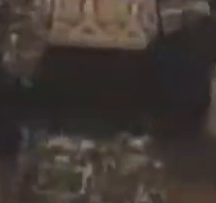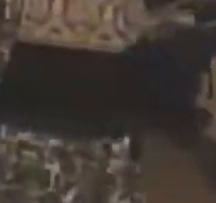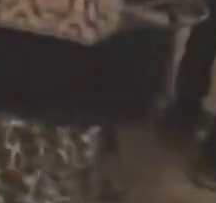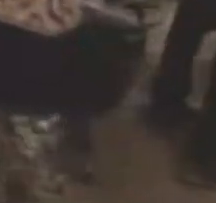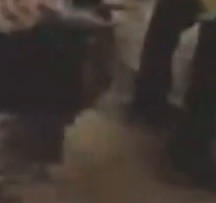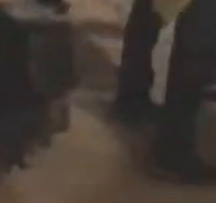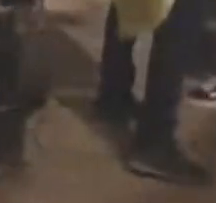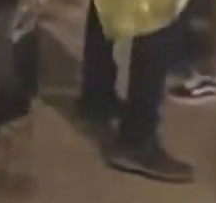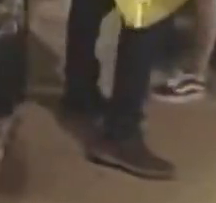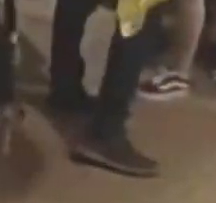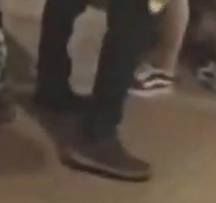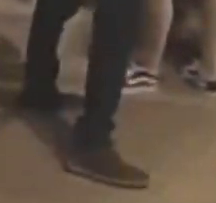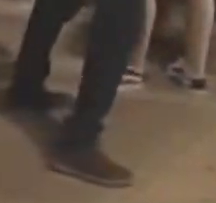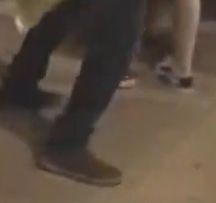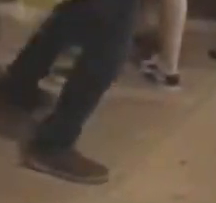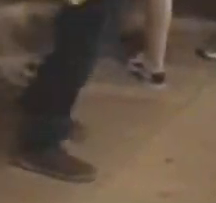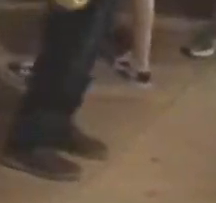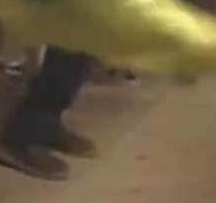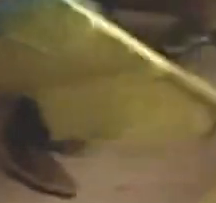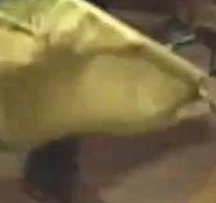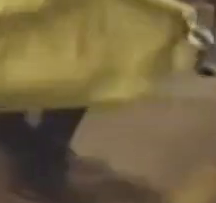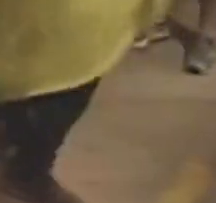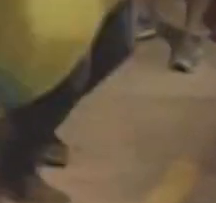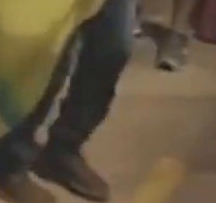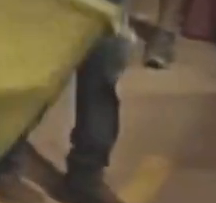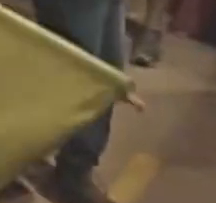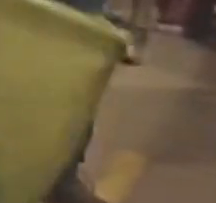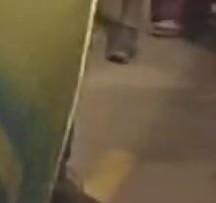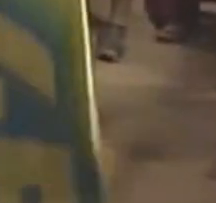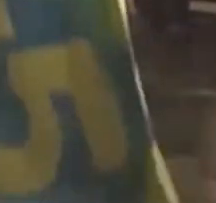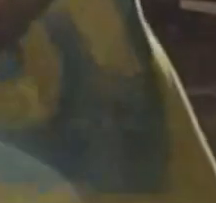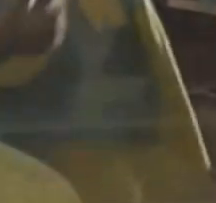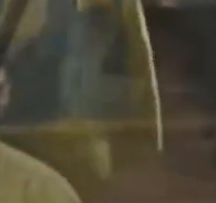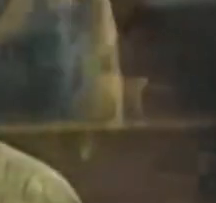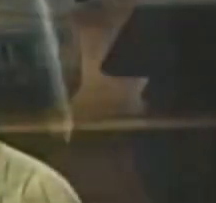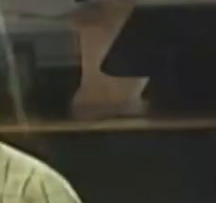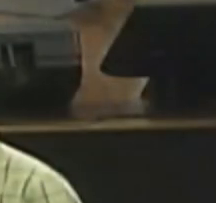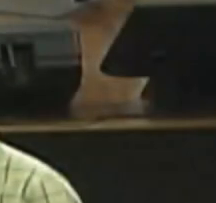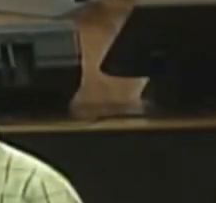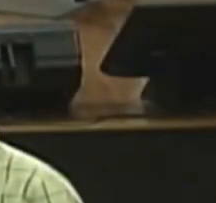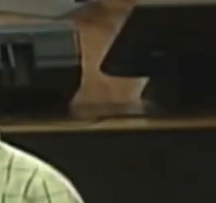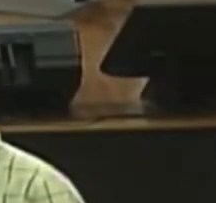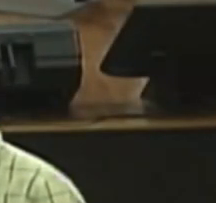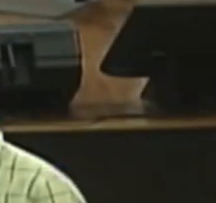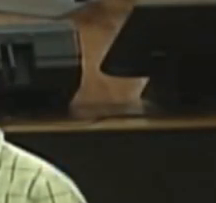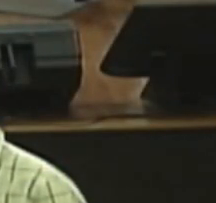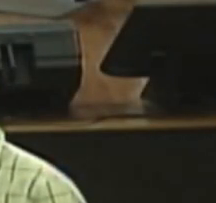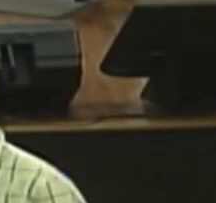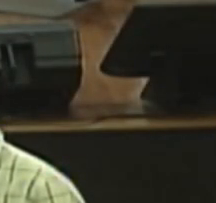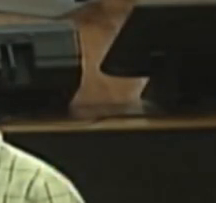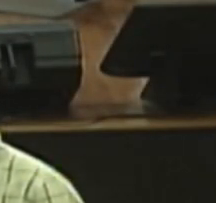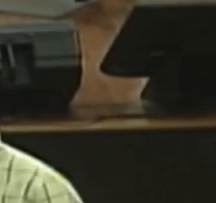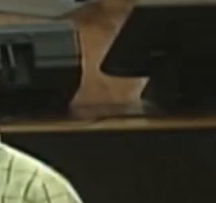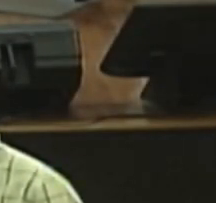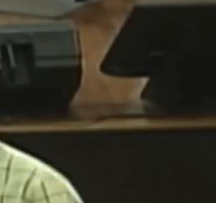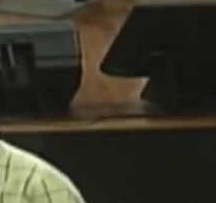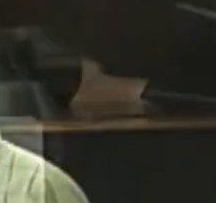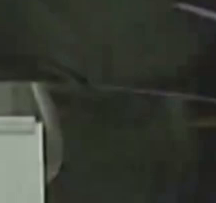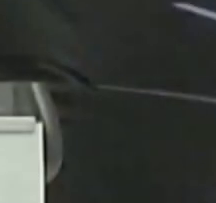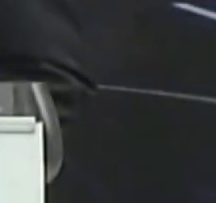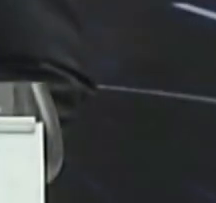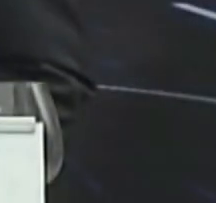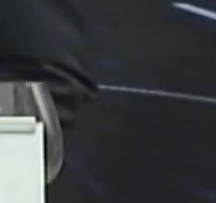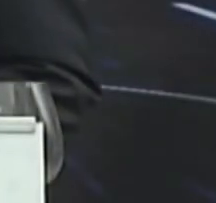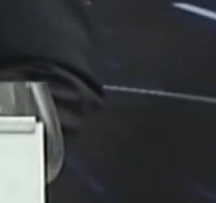foi agora estamos todos com microfone o que estamos de volta com o debate midiamax entre os candidatos ao governo de mato